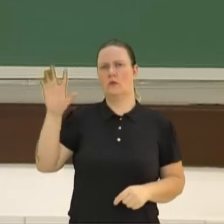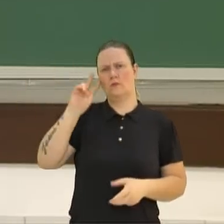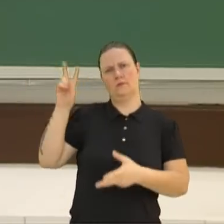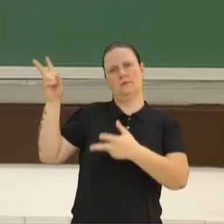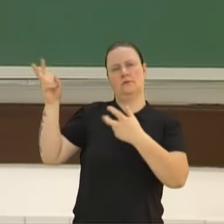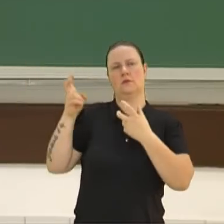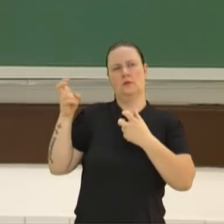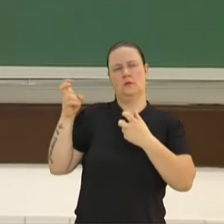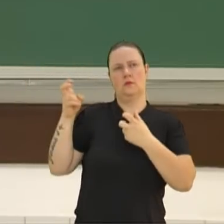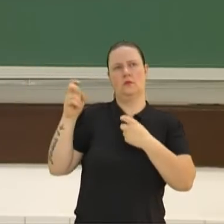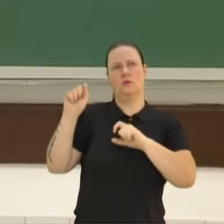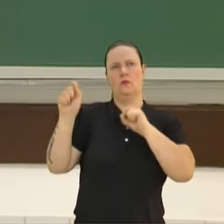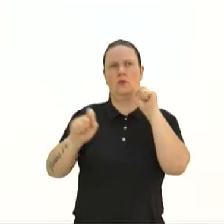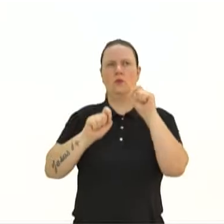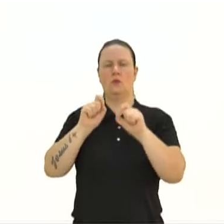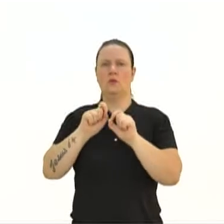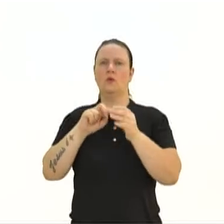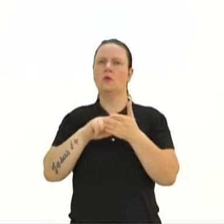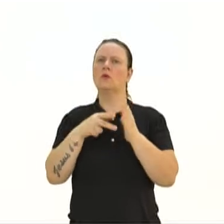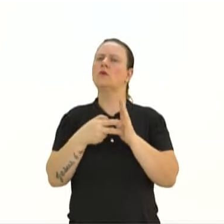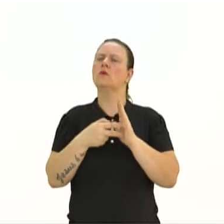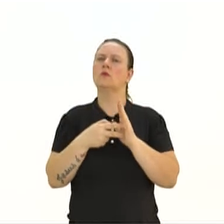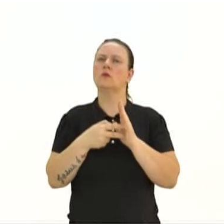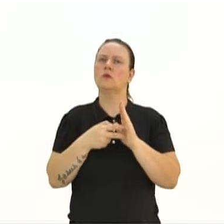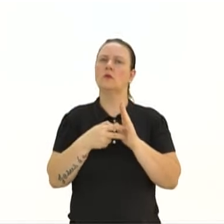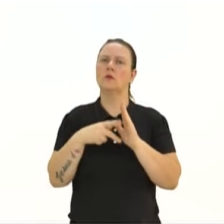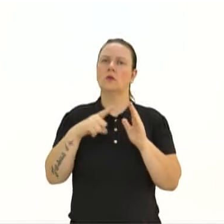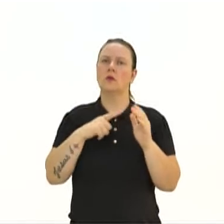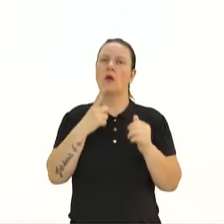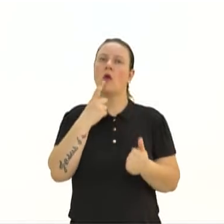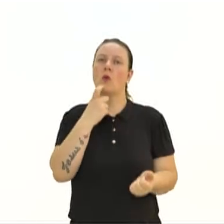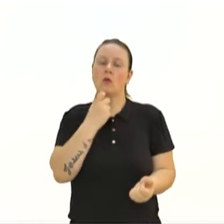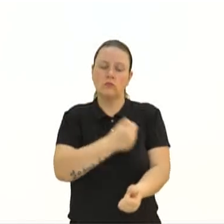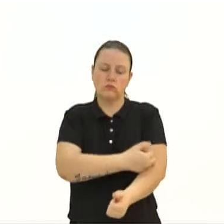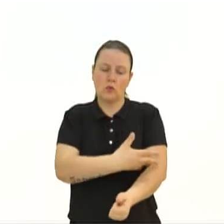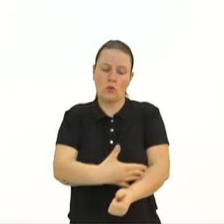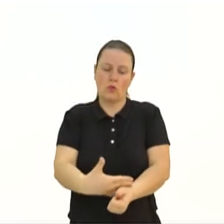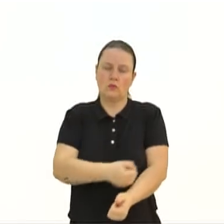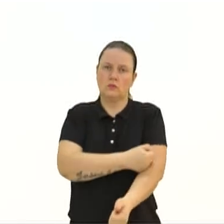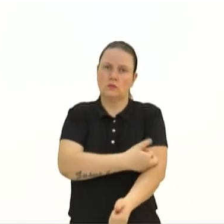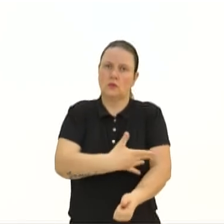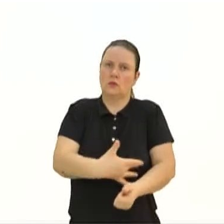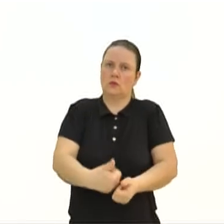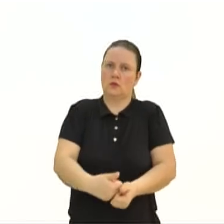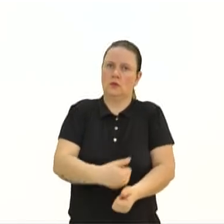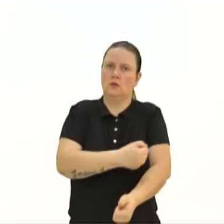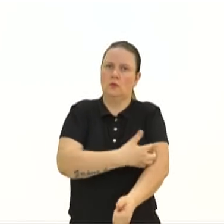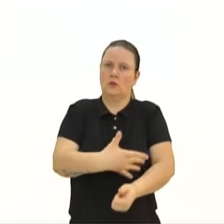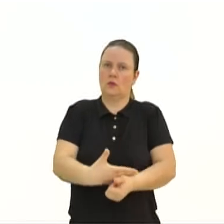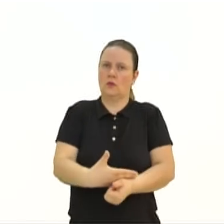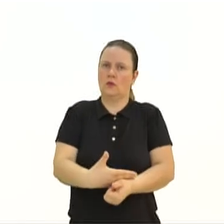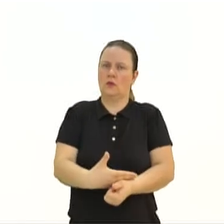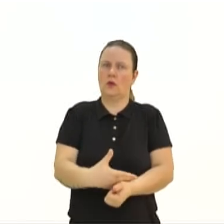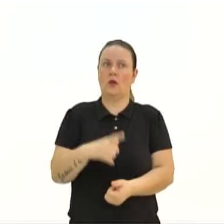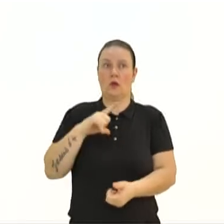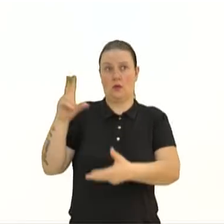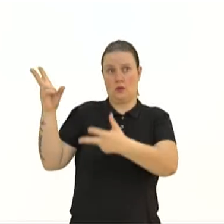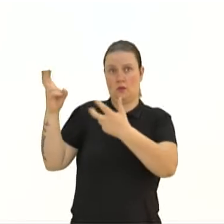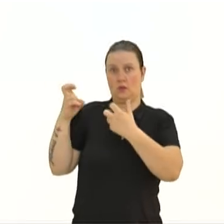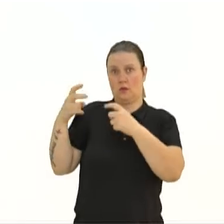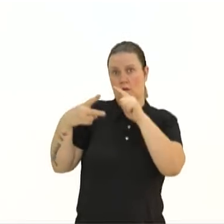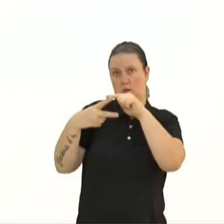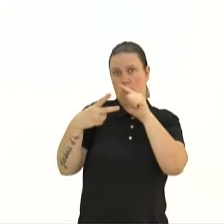Nós podemos encontrar o núcleo em regiões diferentes do que o centro celular. Outra coisa,